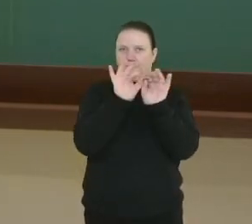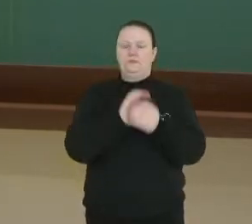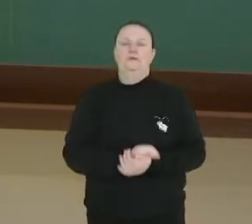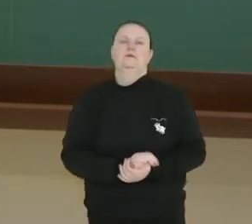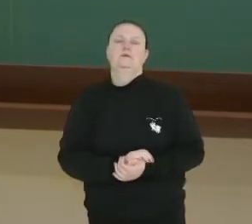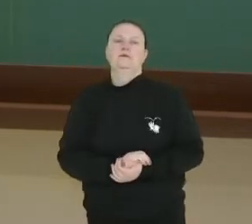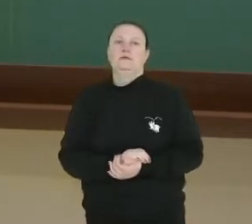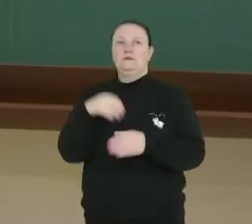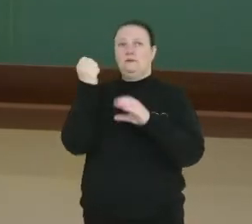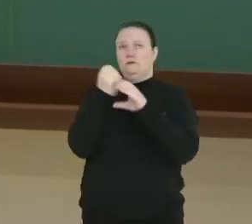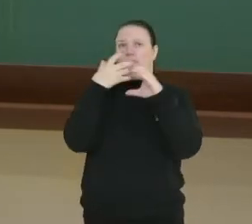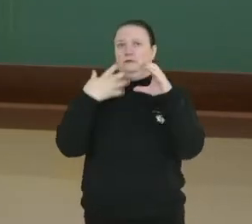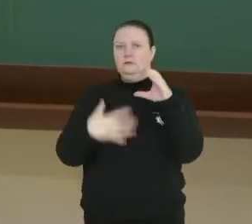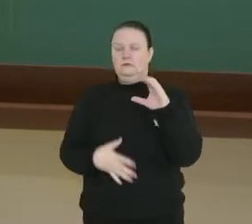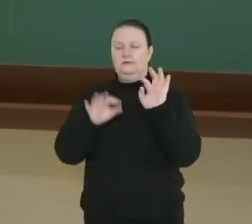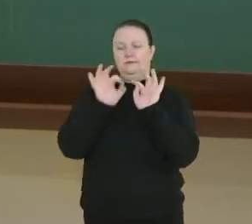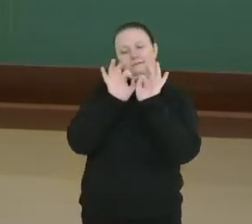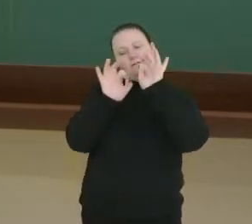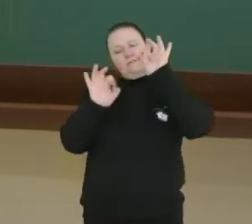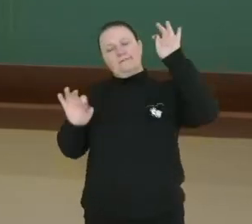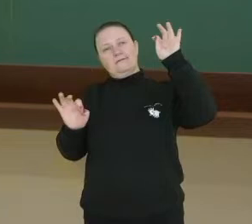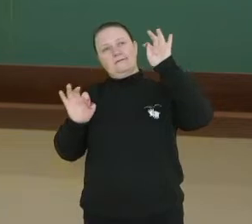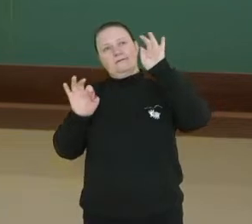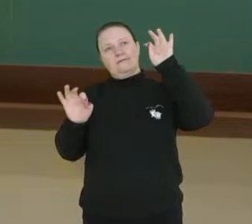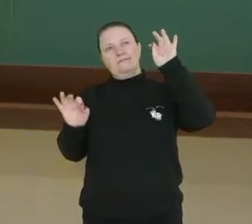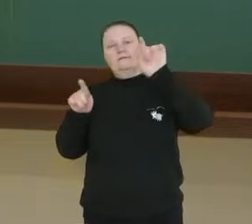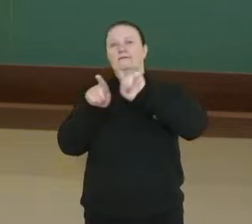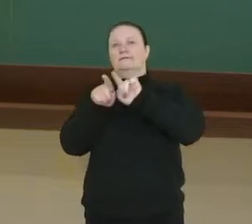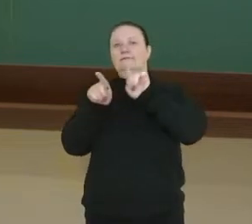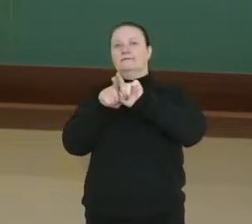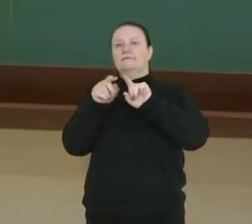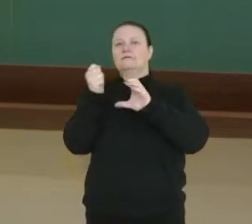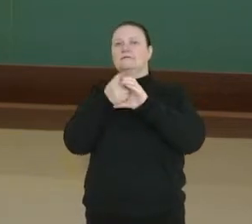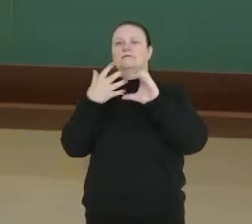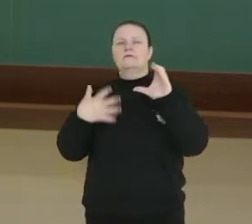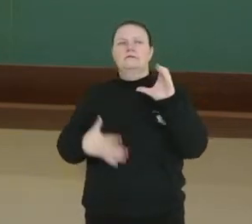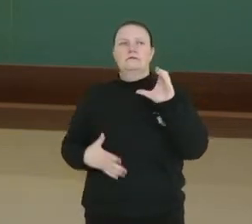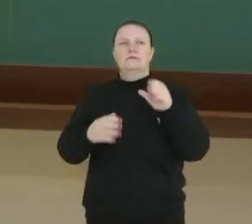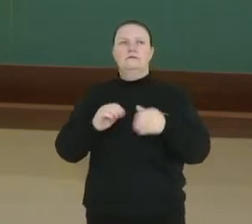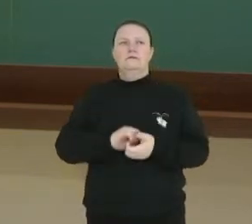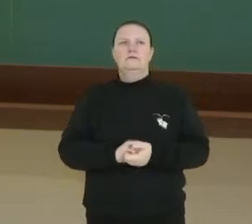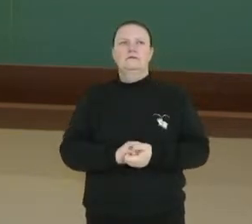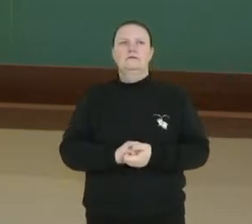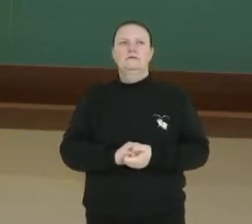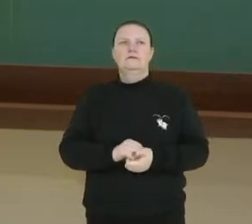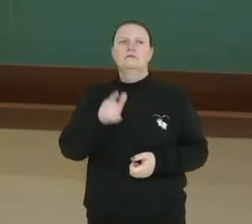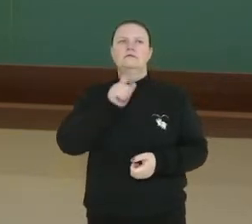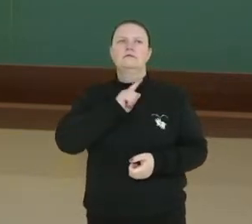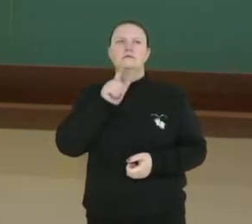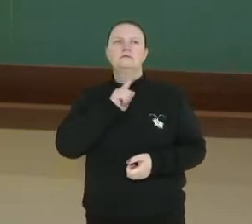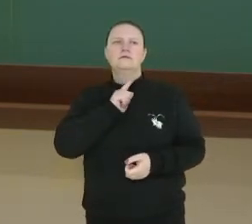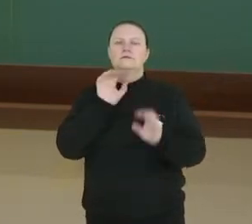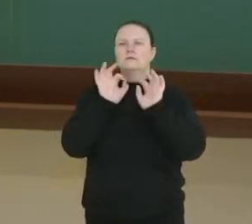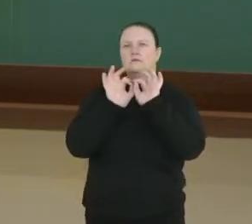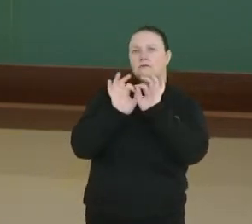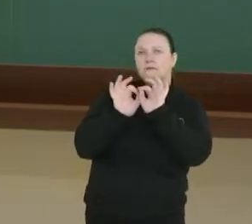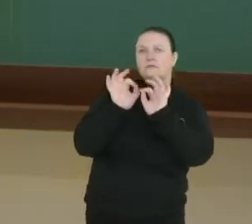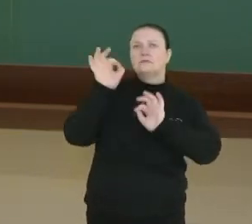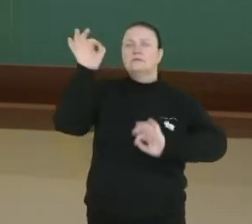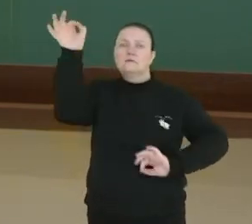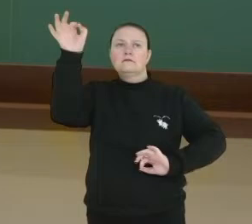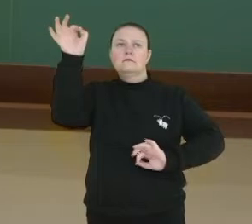de uma reta que seja externa à circunferência vai ser que a distância